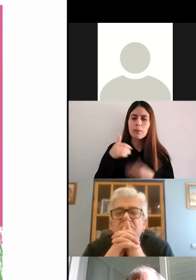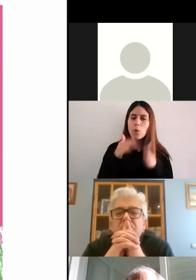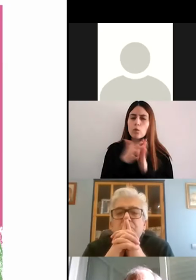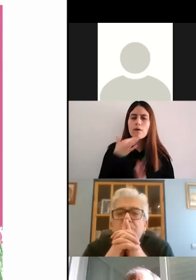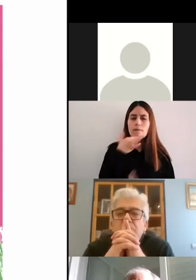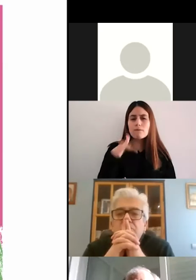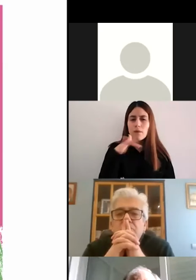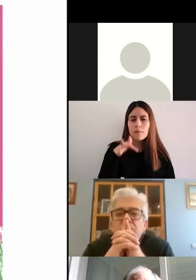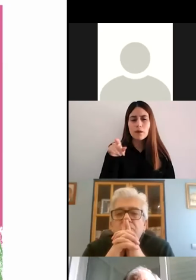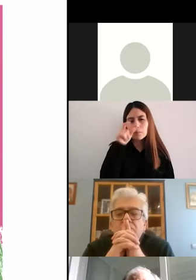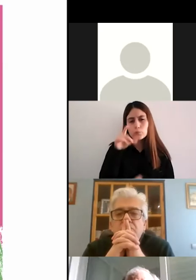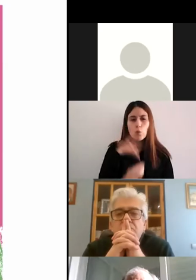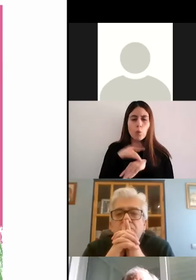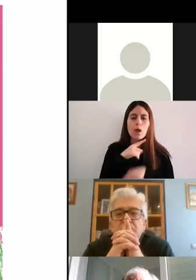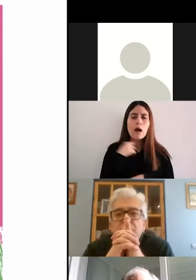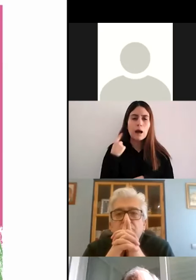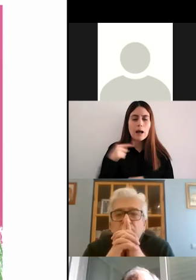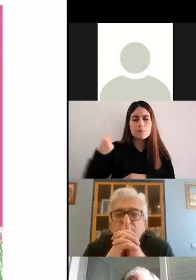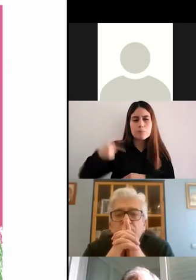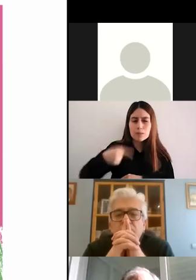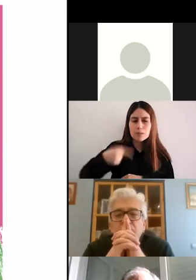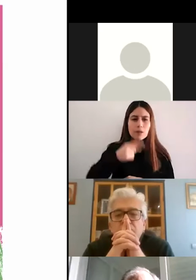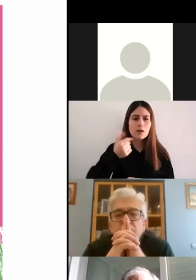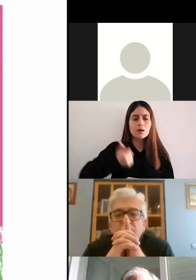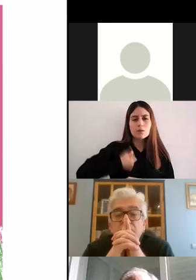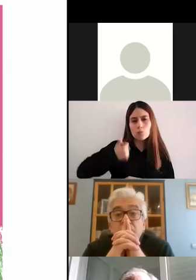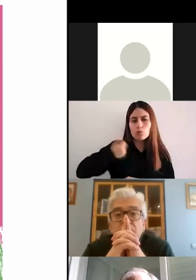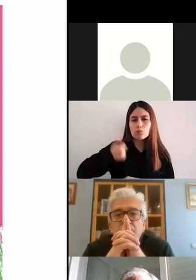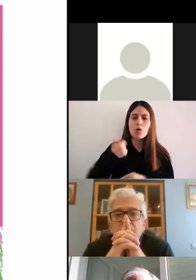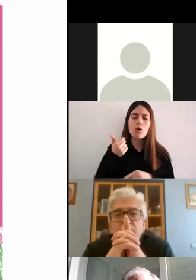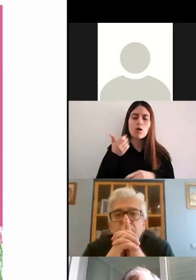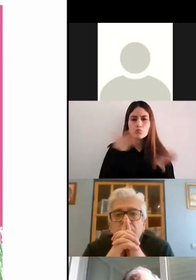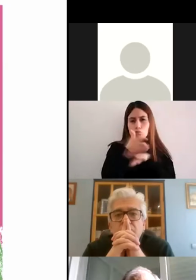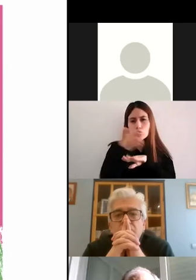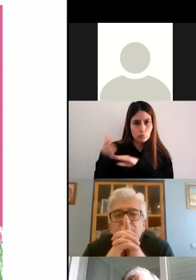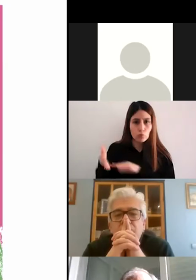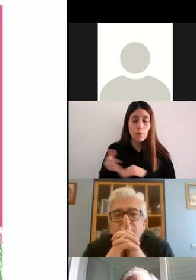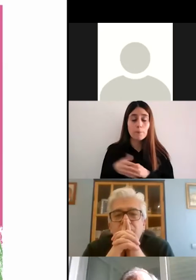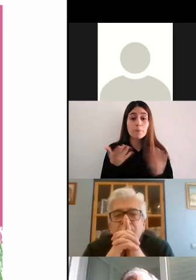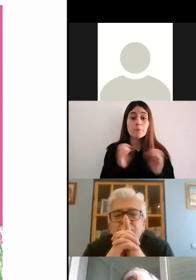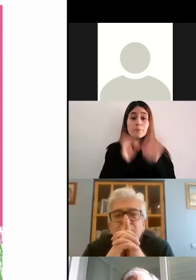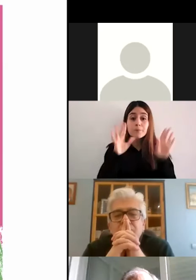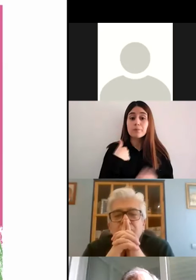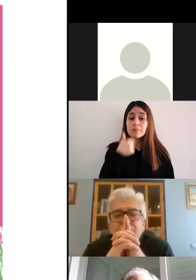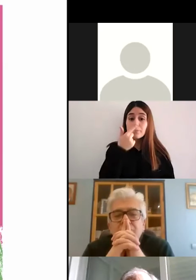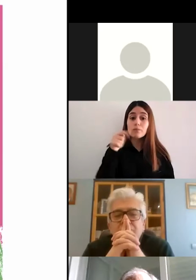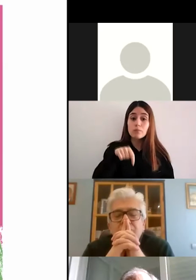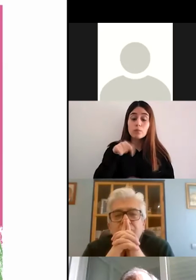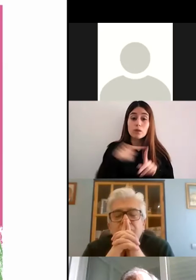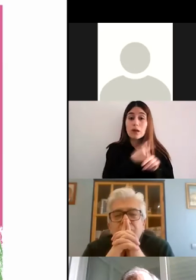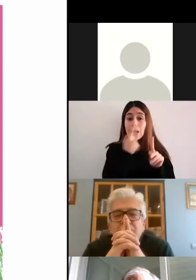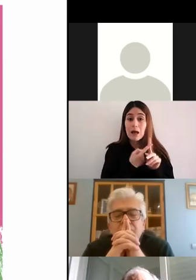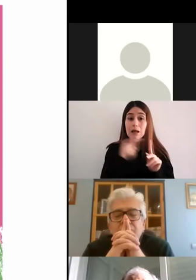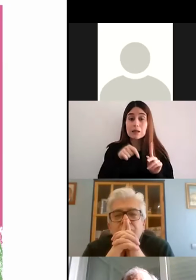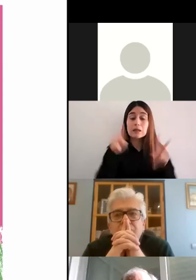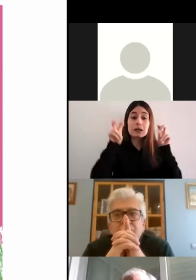raras que todos os dias tentam vencer e vencem obstáculos que surgem. Como vos disse, hoje, este ano, o